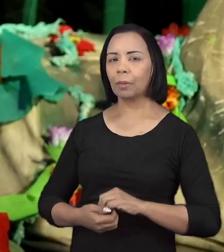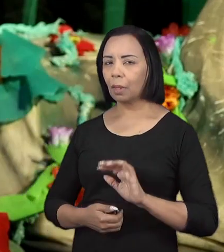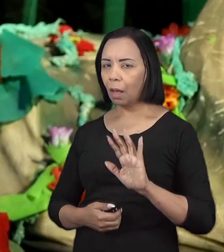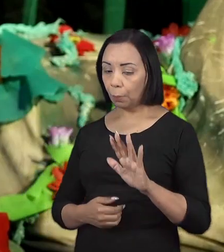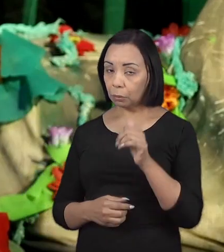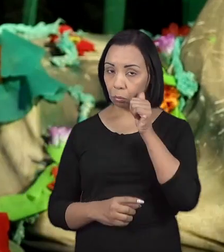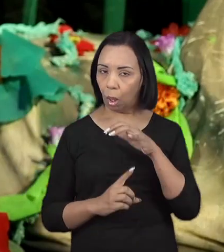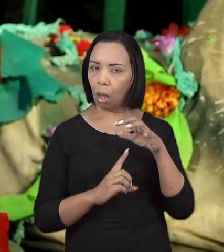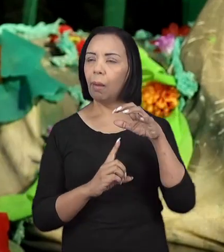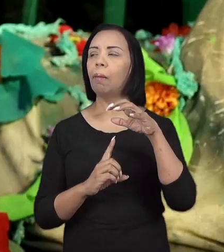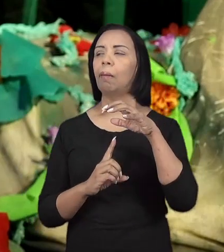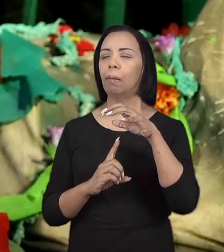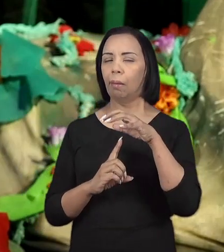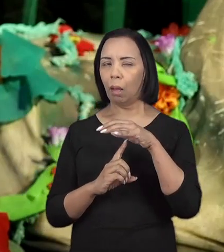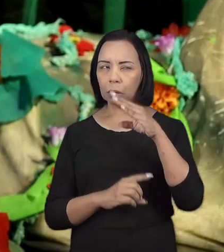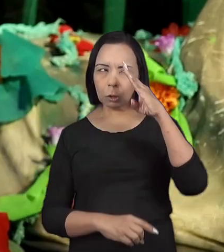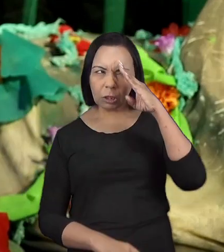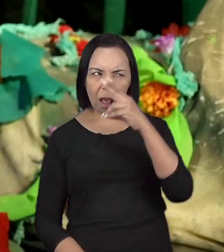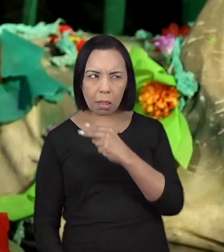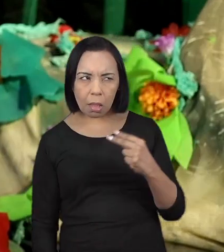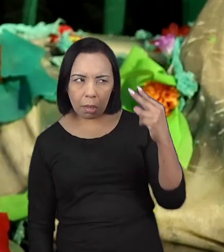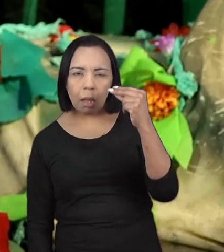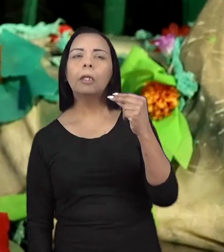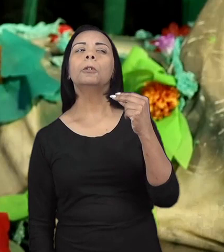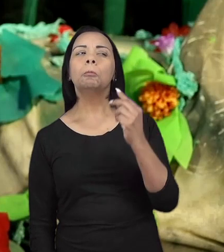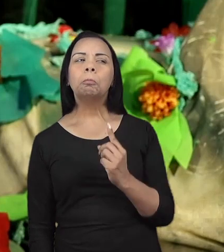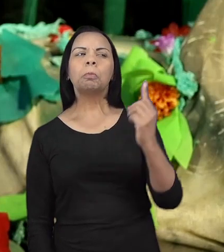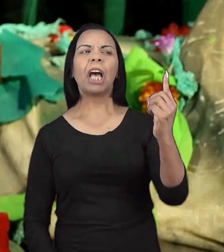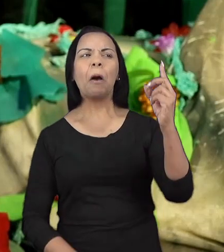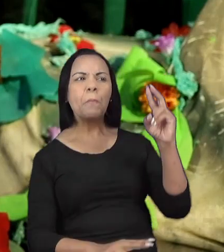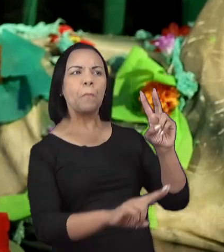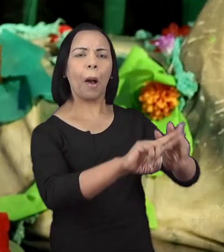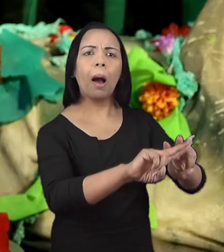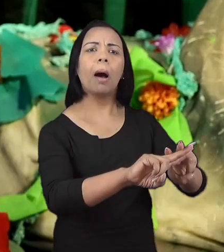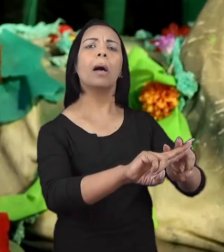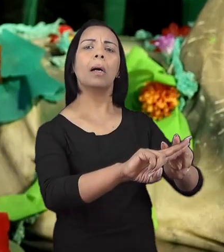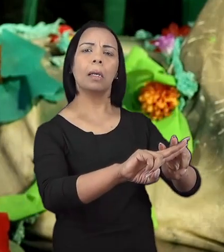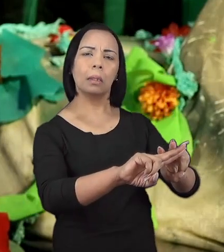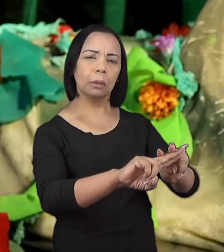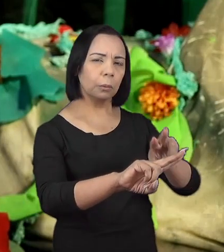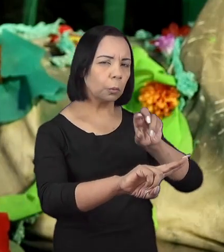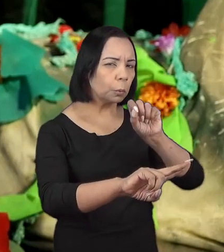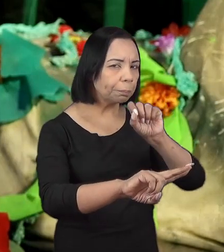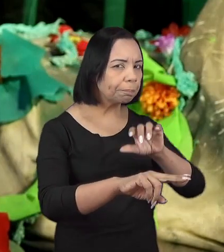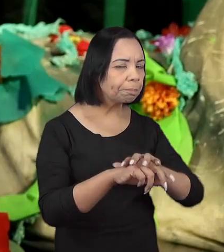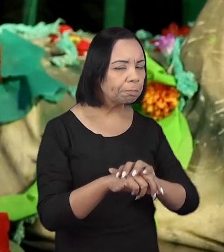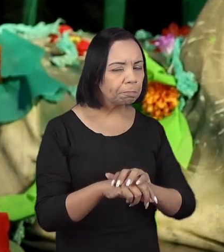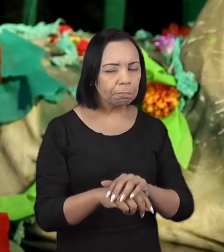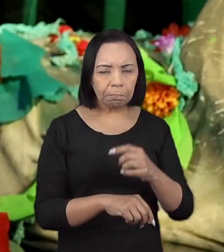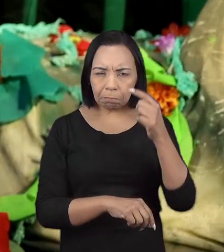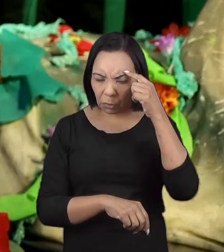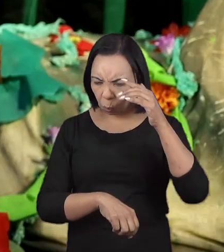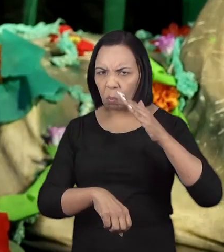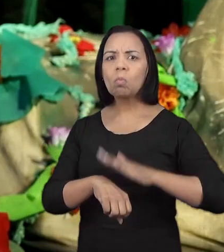A rainha entendeu que o soldado a enganara e mandou prendê-lo. Em seguida, resolveu agir por